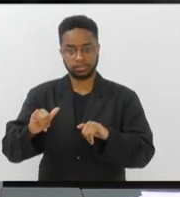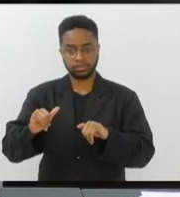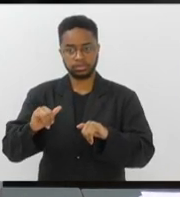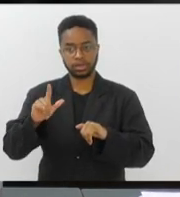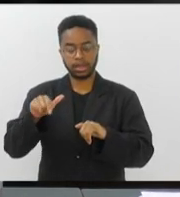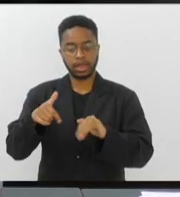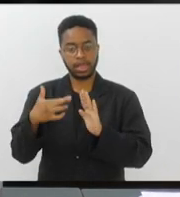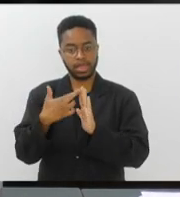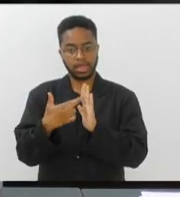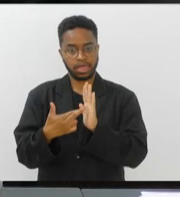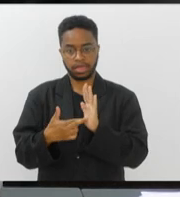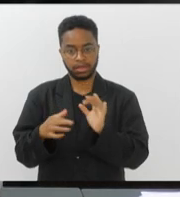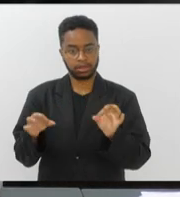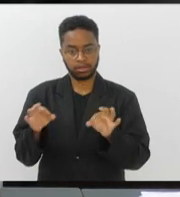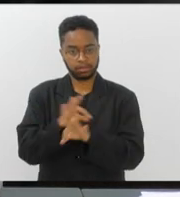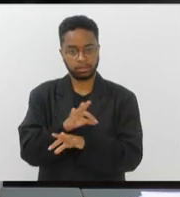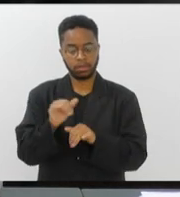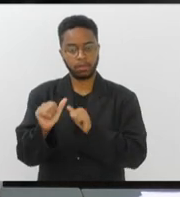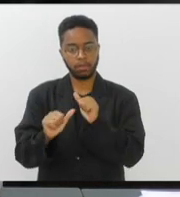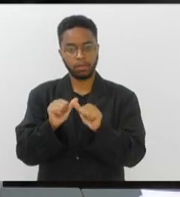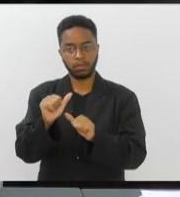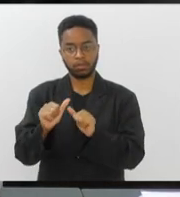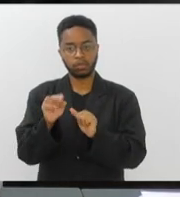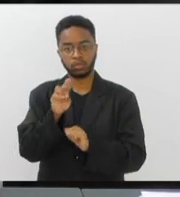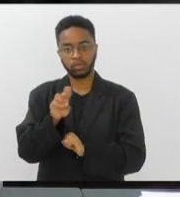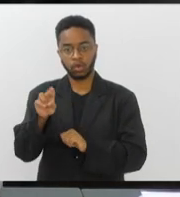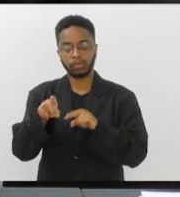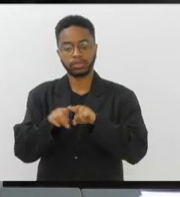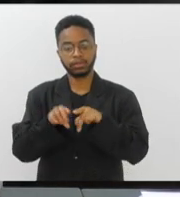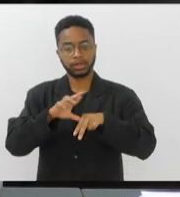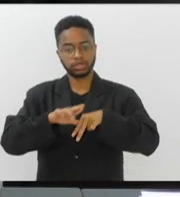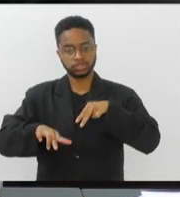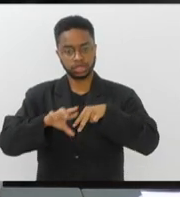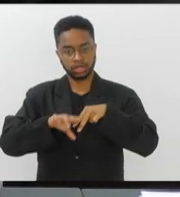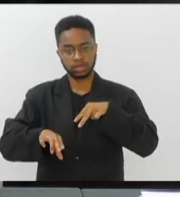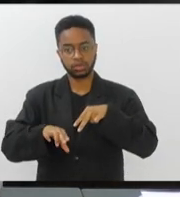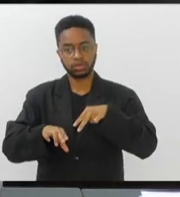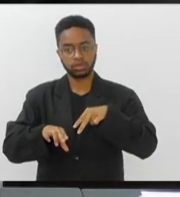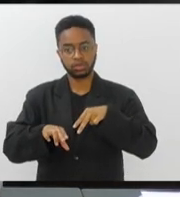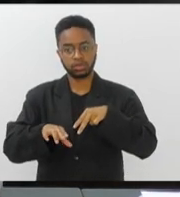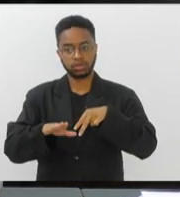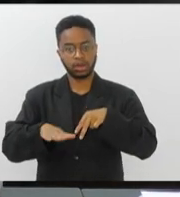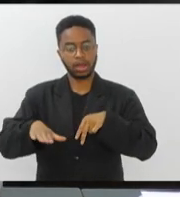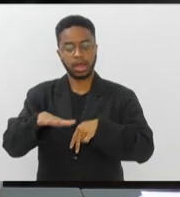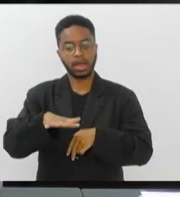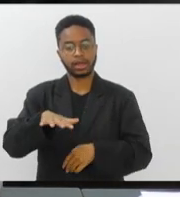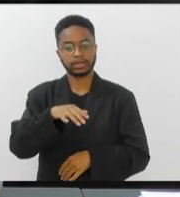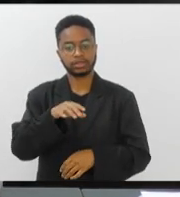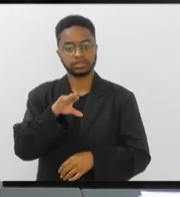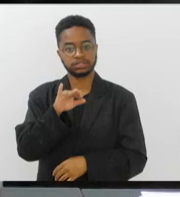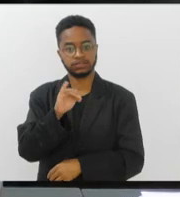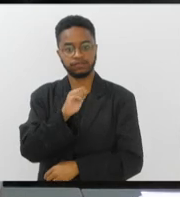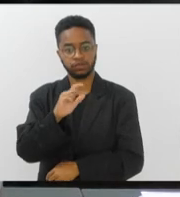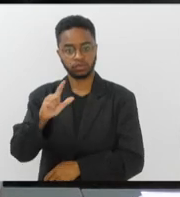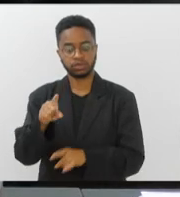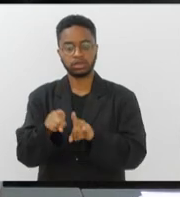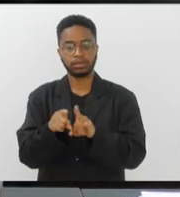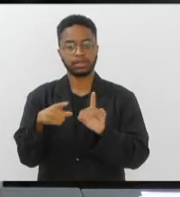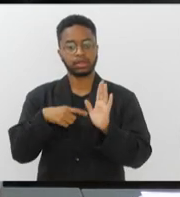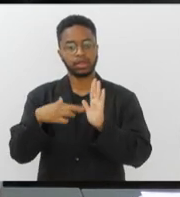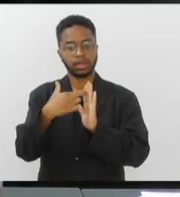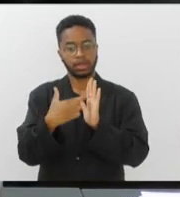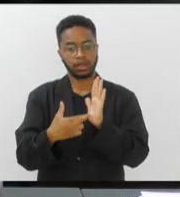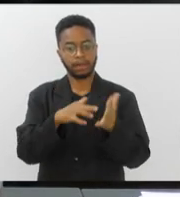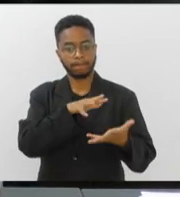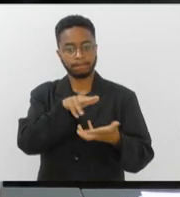requisito suficiente para alteração de nome de gênero no âmbito do assentamento civil. Aliado ao regramento